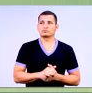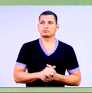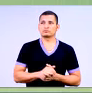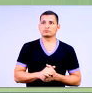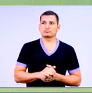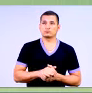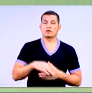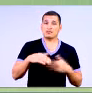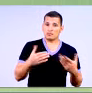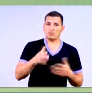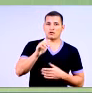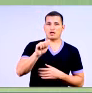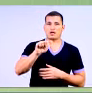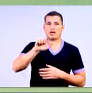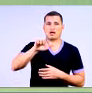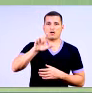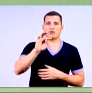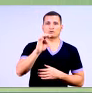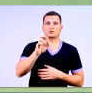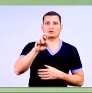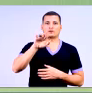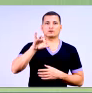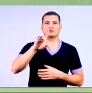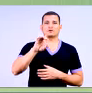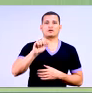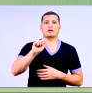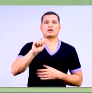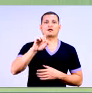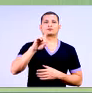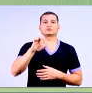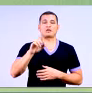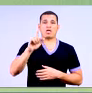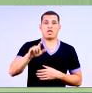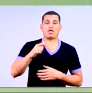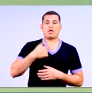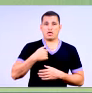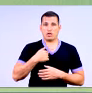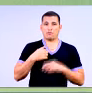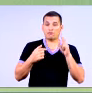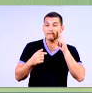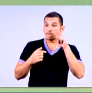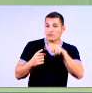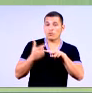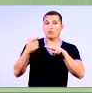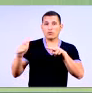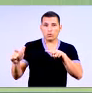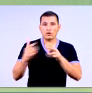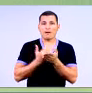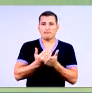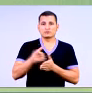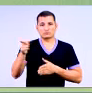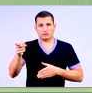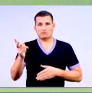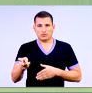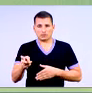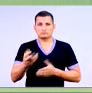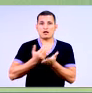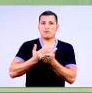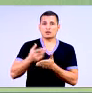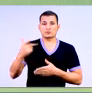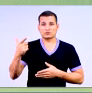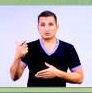Então, a alteridade é eu enxergar o outro a partir dele mesmo, a partir da sua